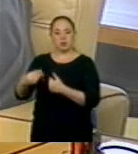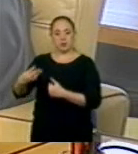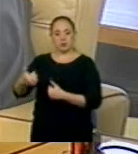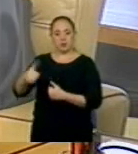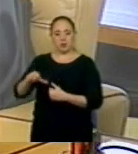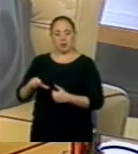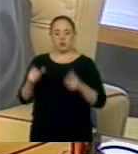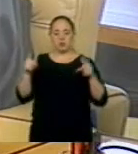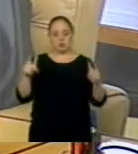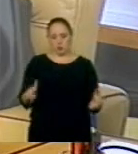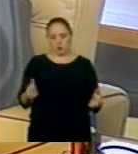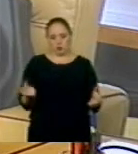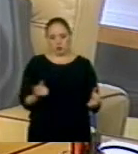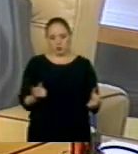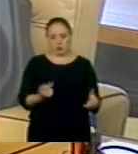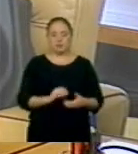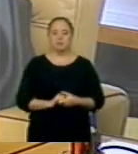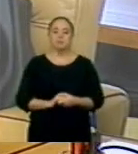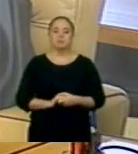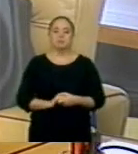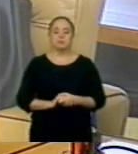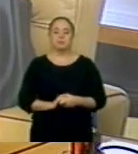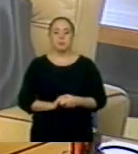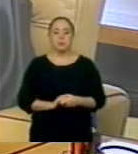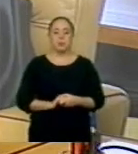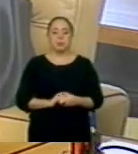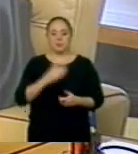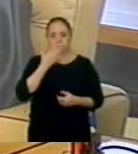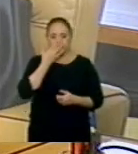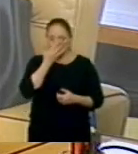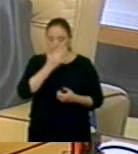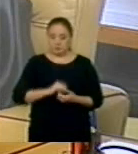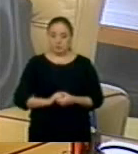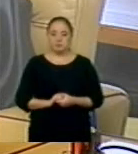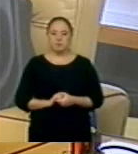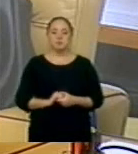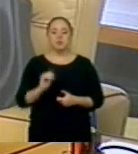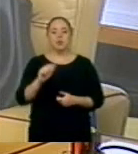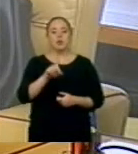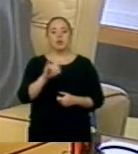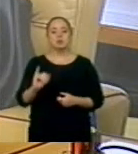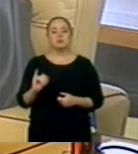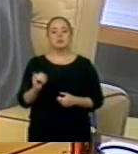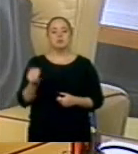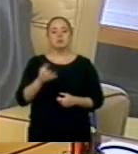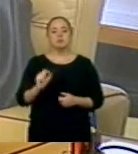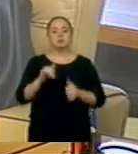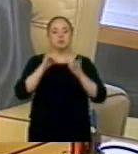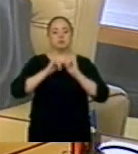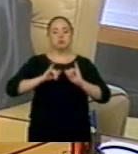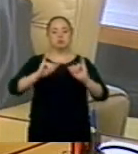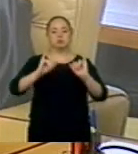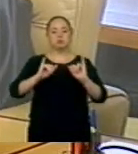regime. O que busca a pretensão deduzida nesta ação direta em constitucionalidade é declarar,